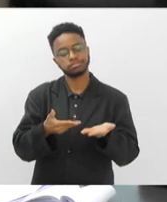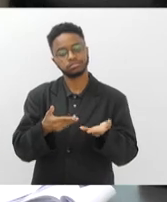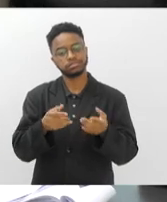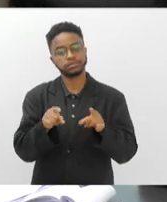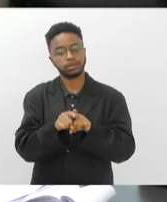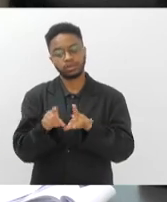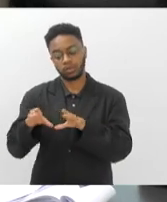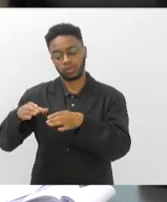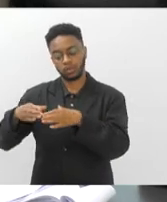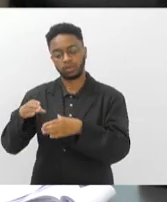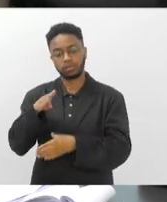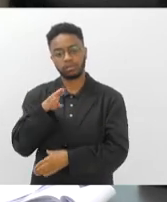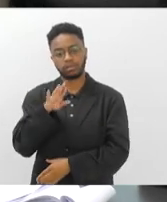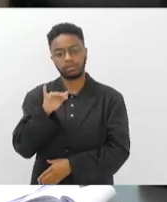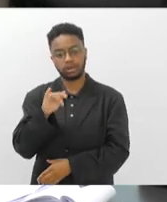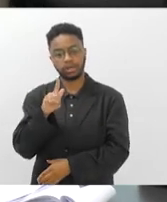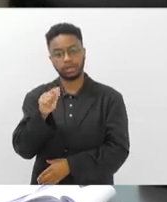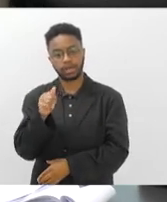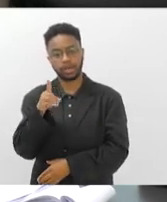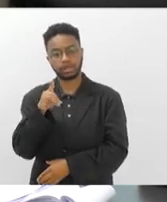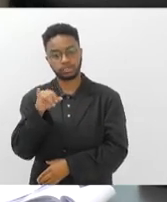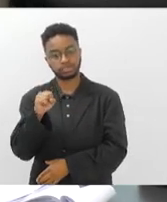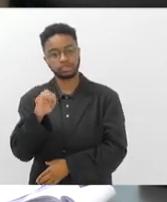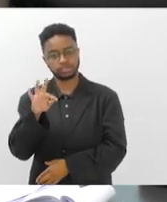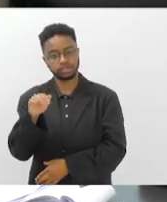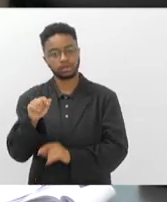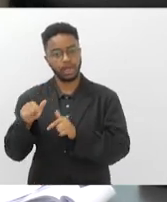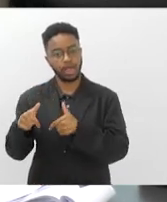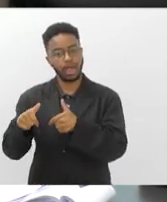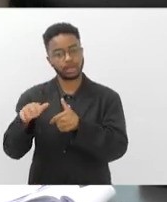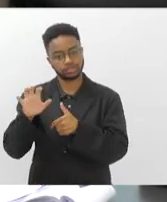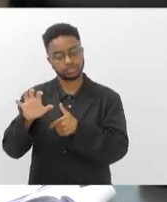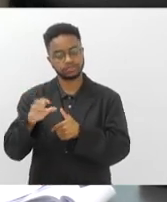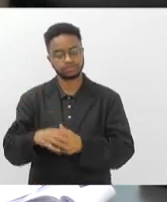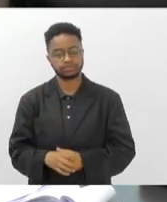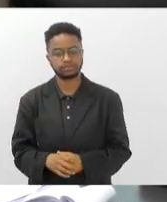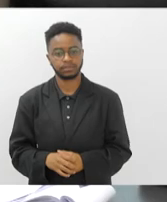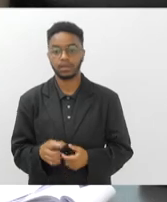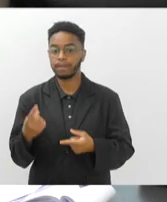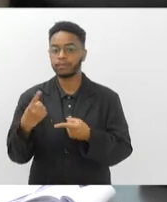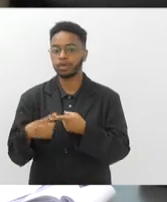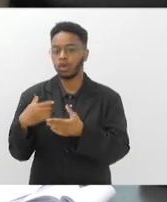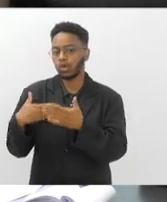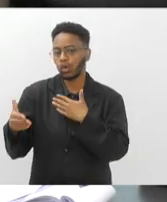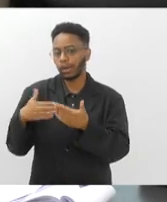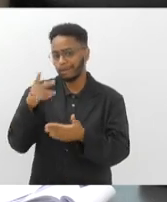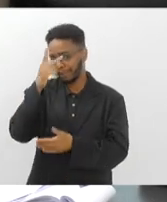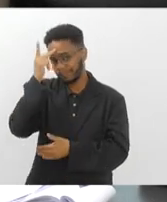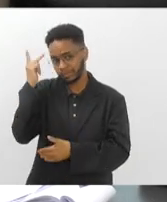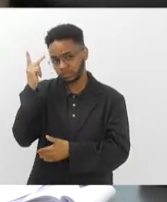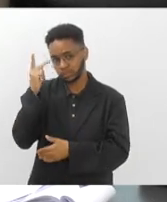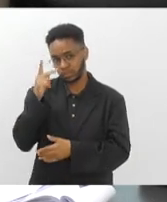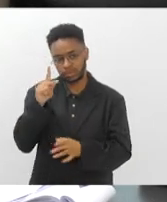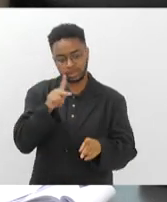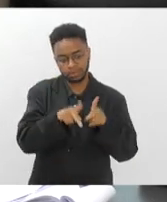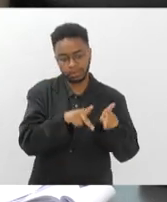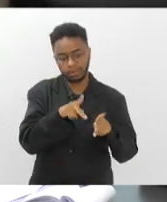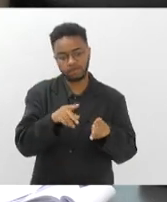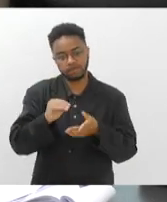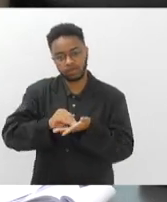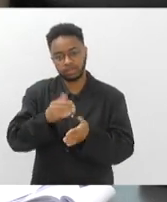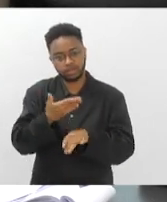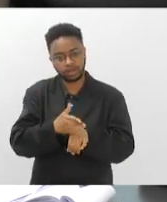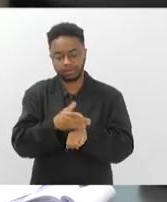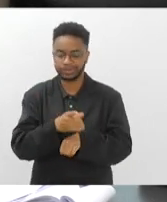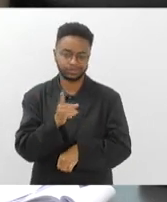os brigadistas são uma solidariedade orgânica. Porque não é qualquer um do povo, sem nenhum treinamento,